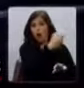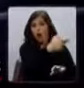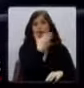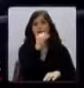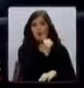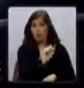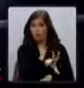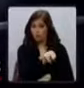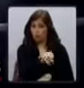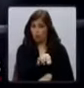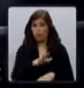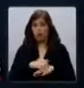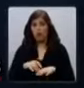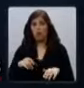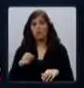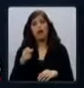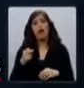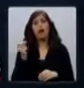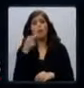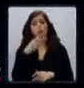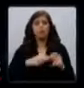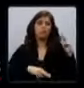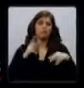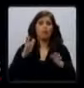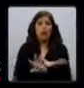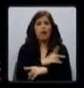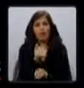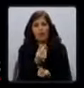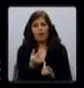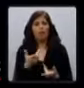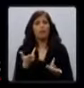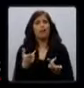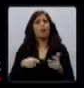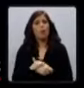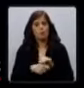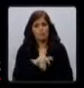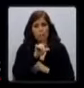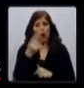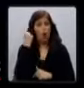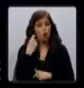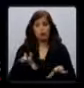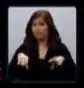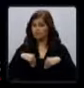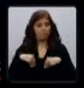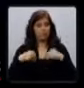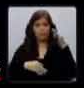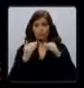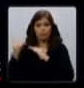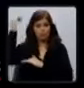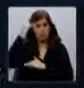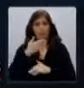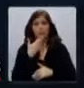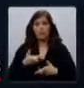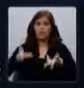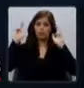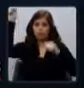novembro, indiciado por fraude fiscal, qualificada corrupção e branqueamento de capitais. E ontem viu negado pelo Supremo Tribunal de Justiça o pedido de